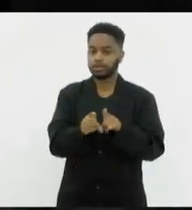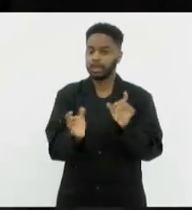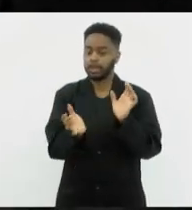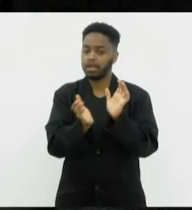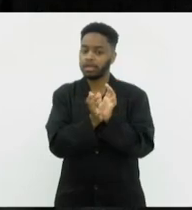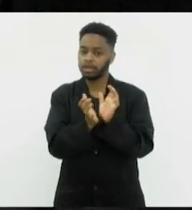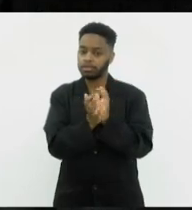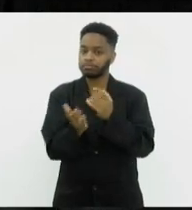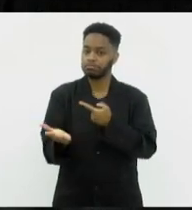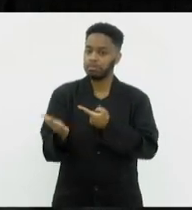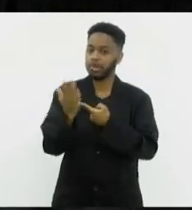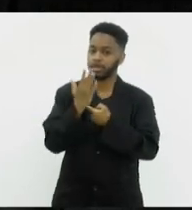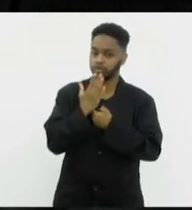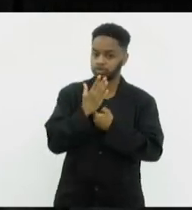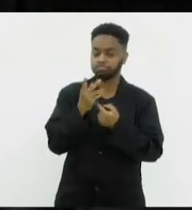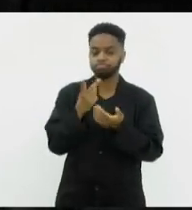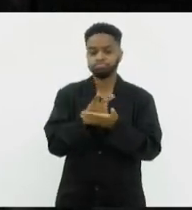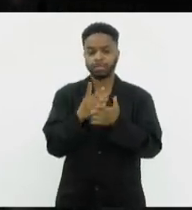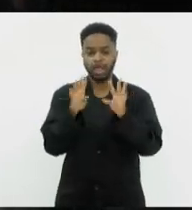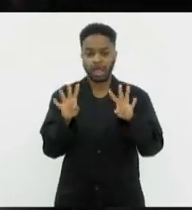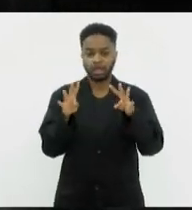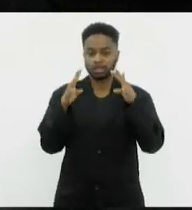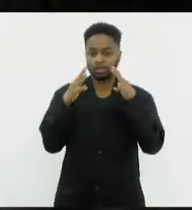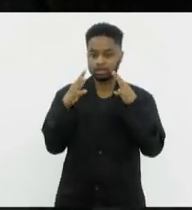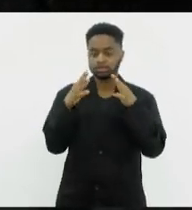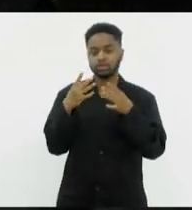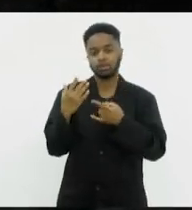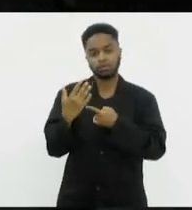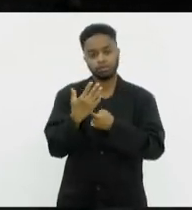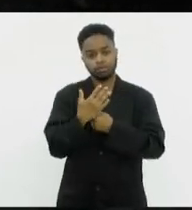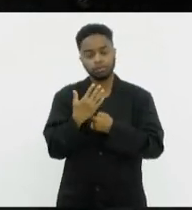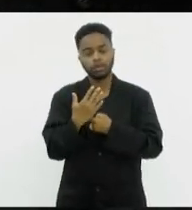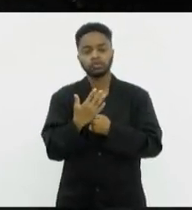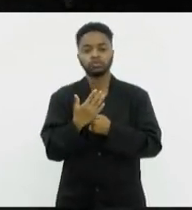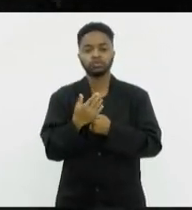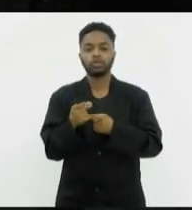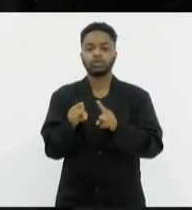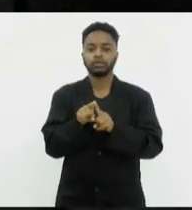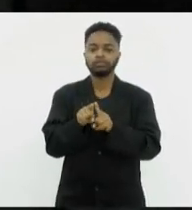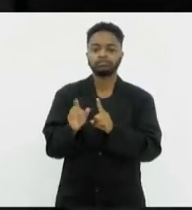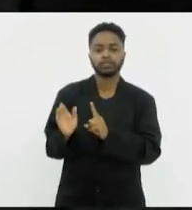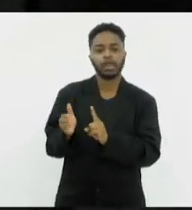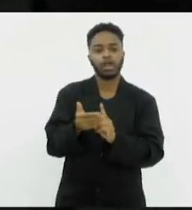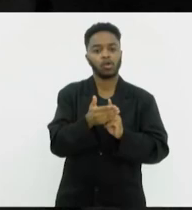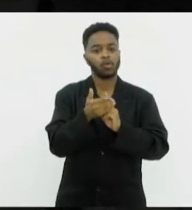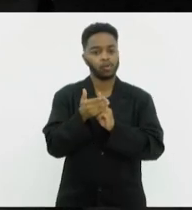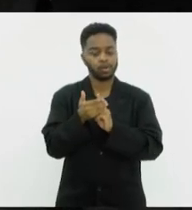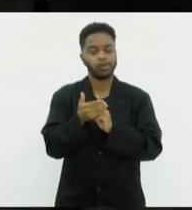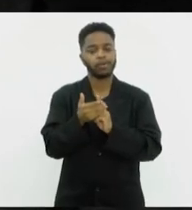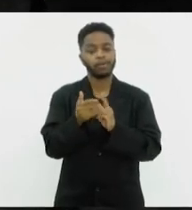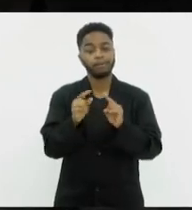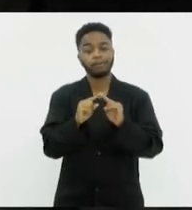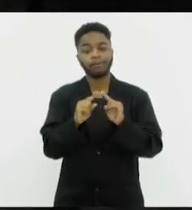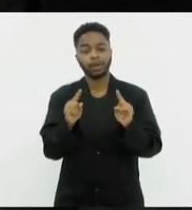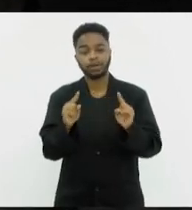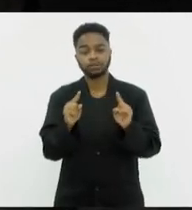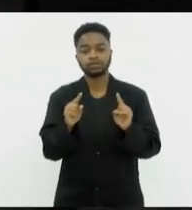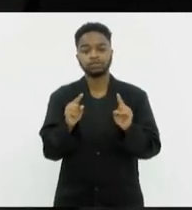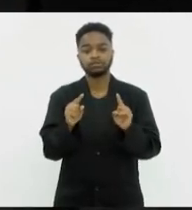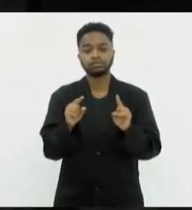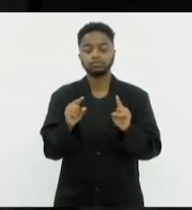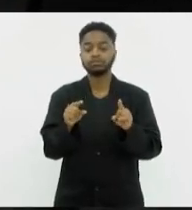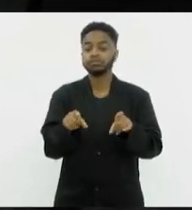DECRAD aqui foram super atenciosos, né, comigo, com acolhimento, com atenção, mas também com